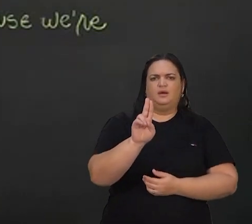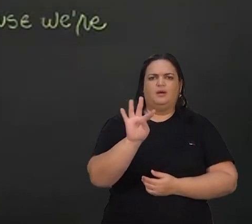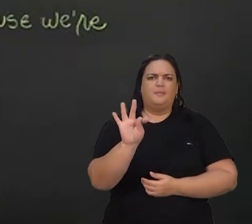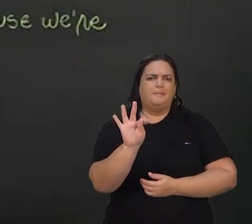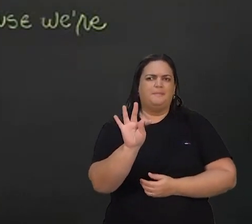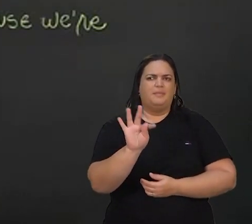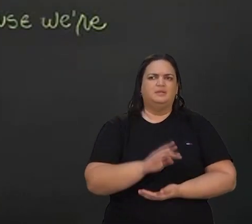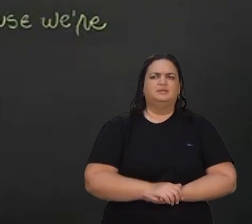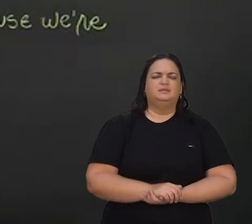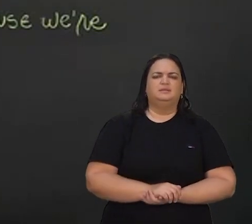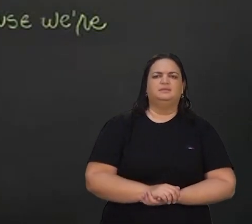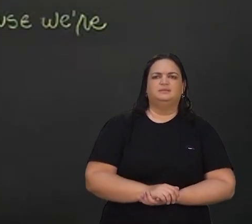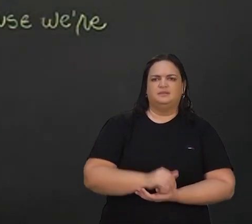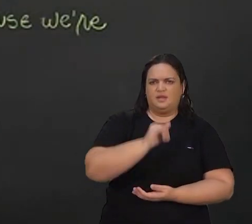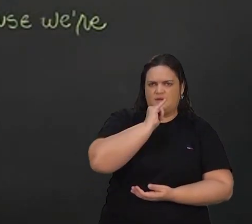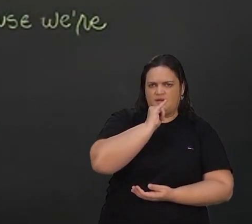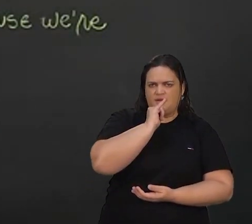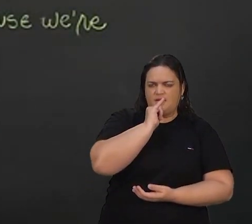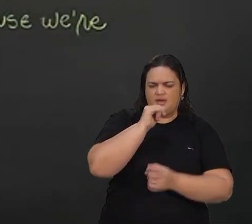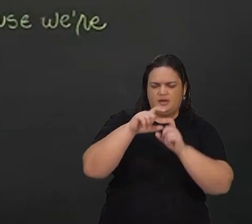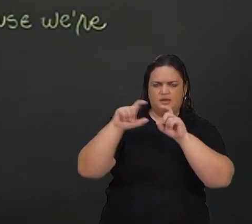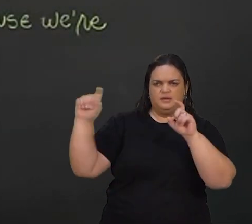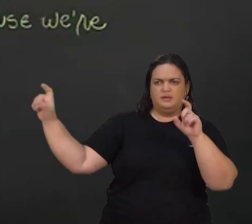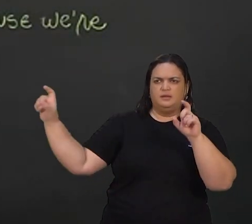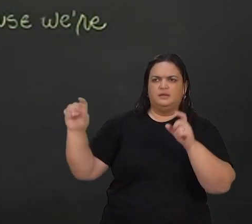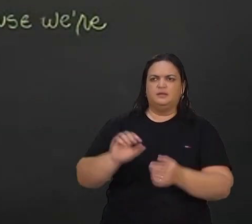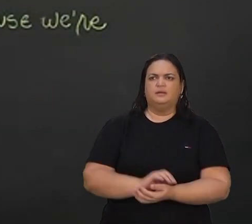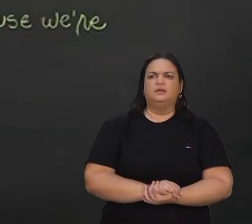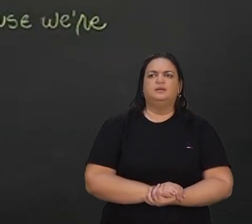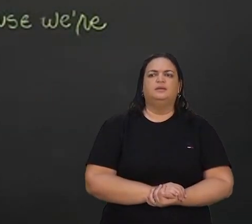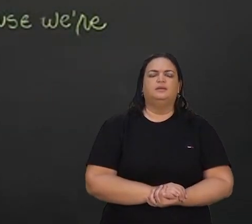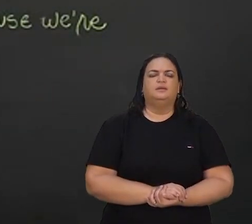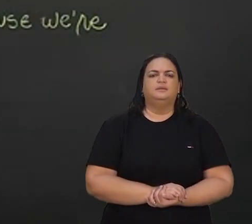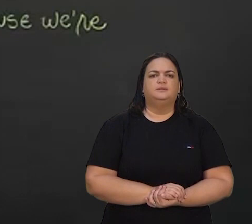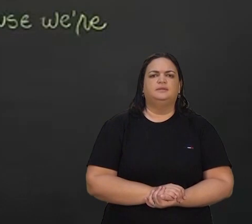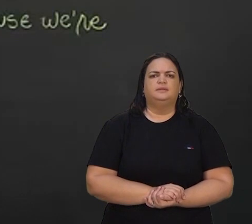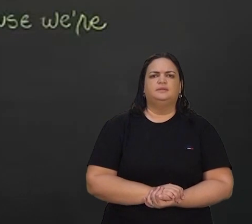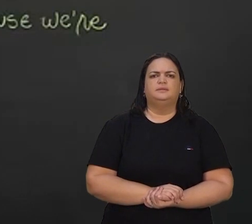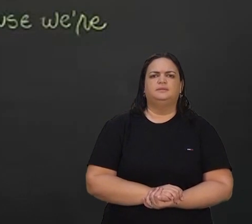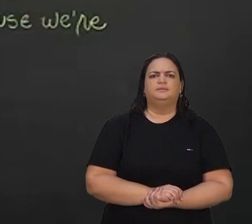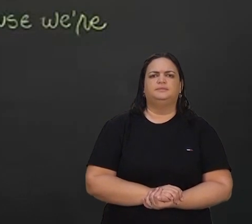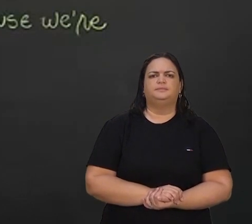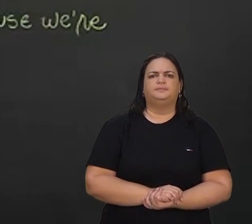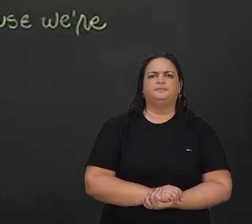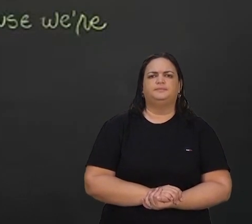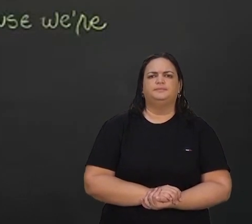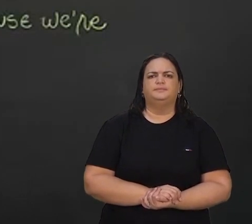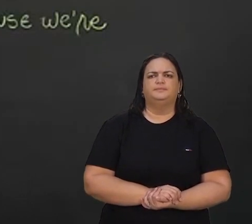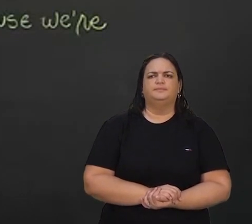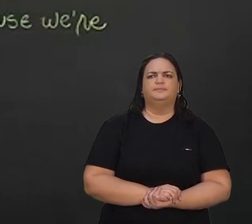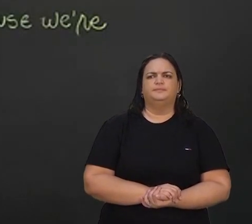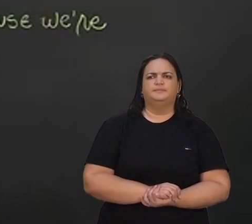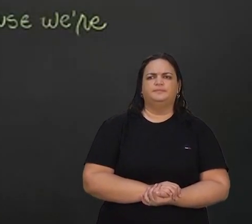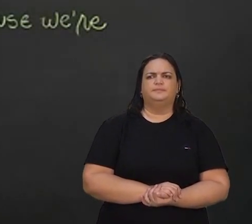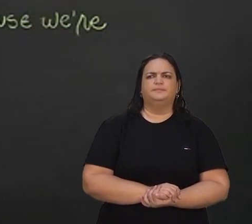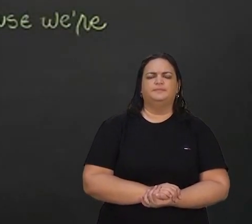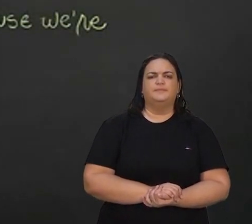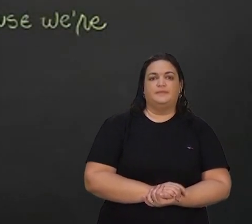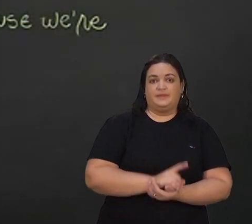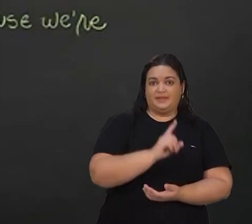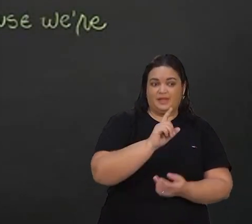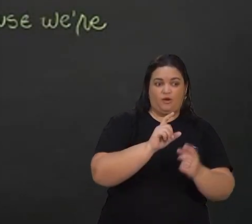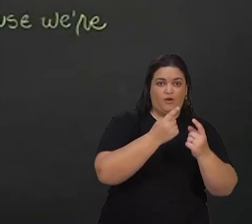inglês nessa frase que eu trouxe para vocês, ó. I want to watch TV. Uma ideia. Eu